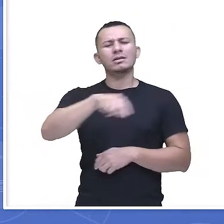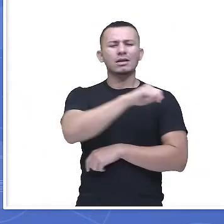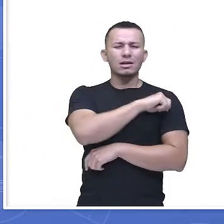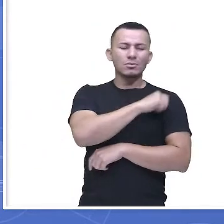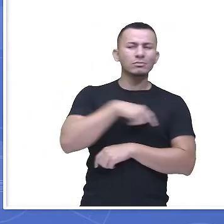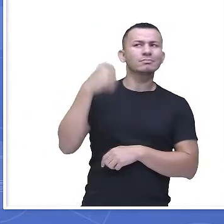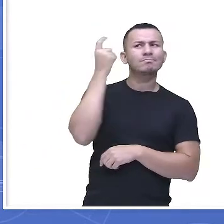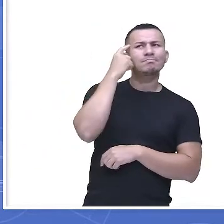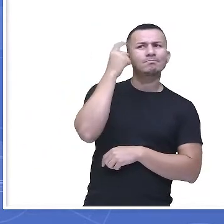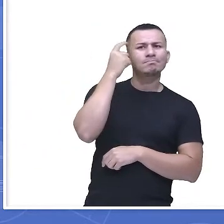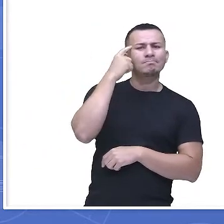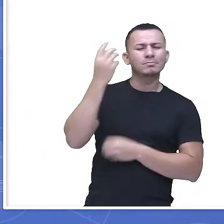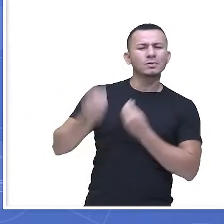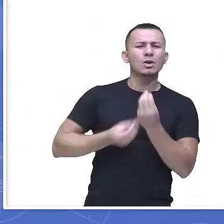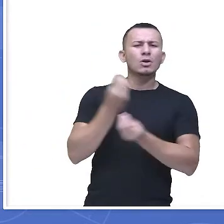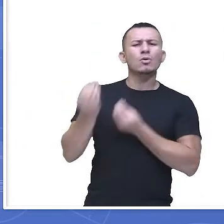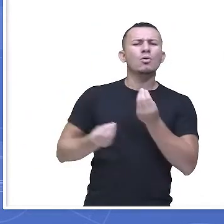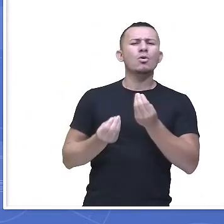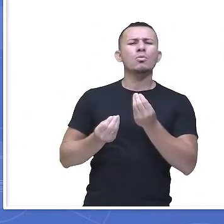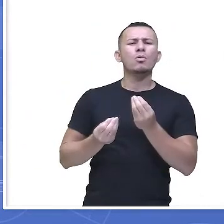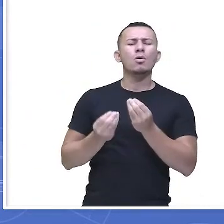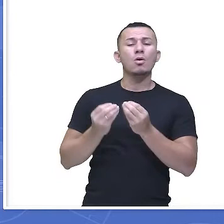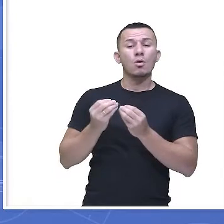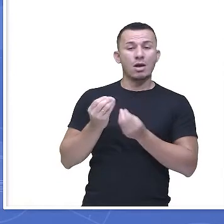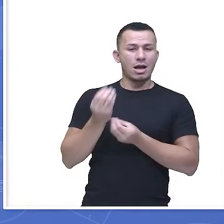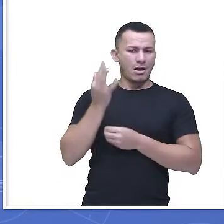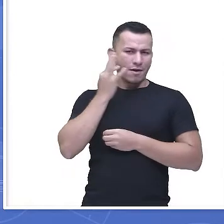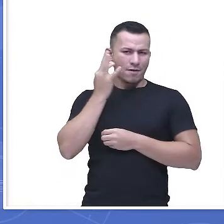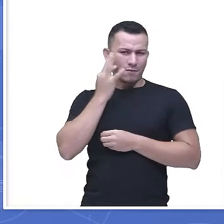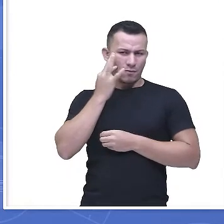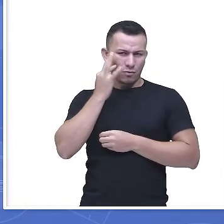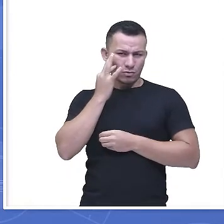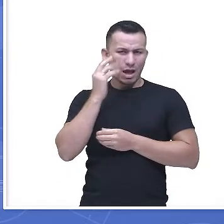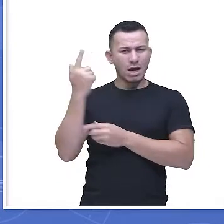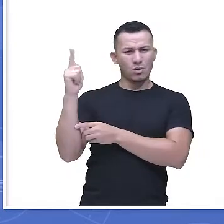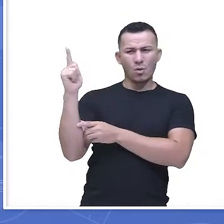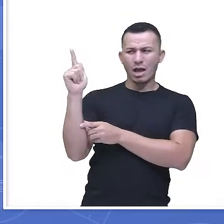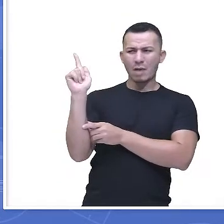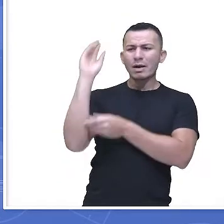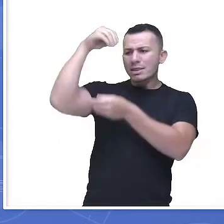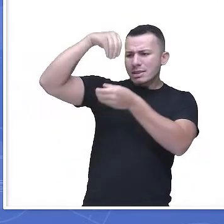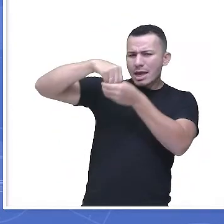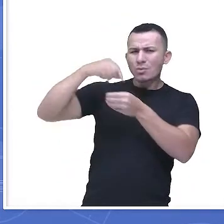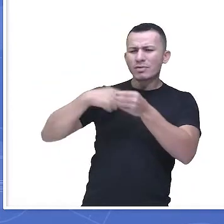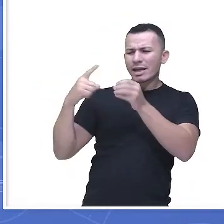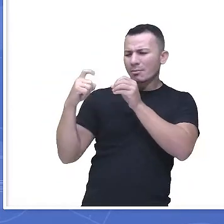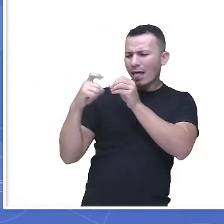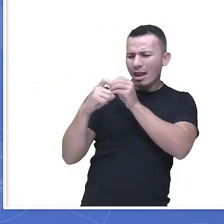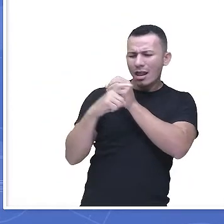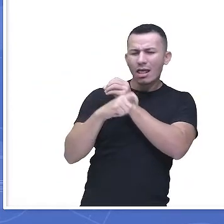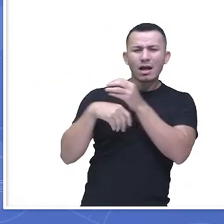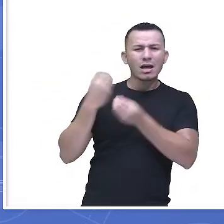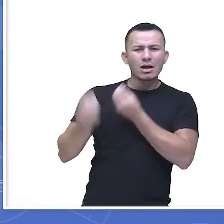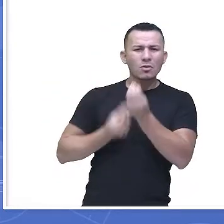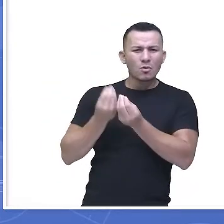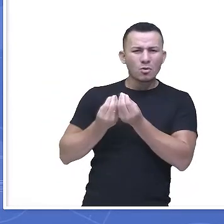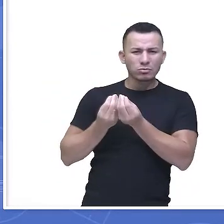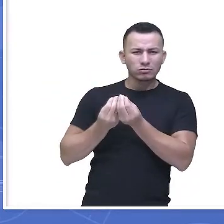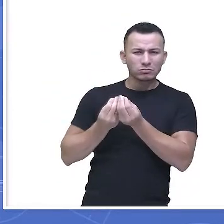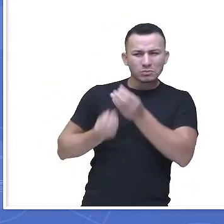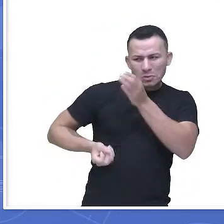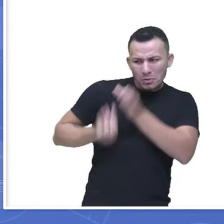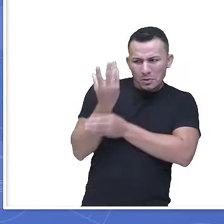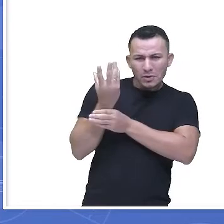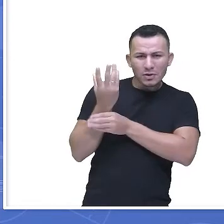como é que o bicho da goiaba foi parar dentro da goiaba? Como é que isso acontece, professora? Eles nascem lá dentro?